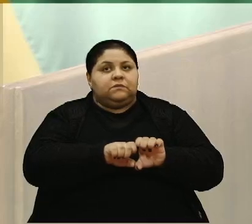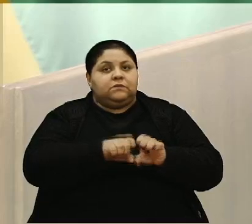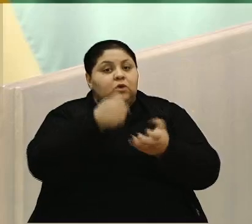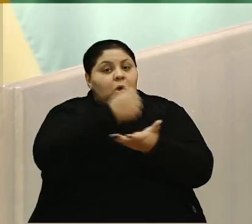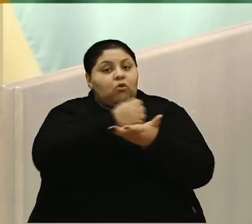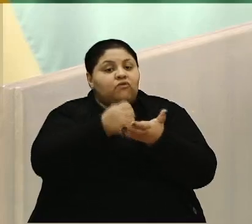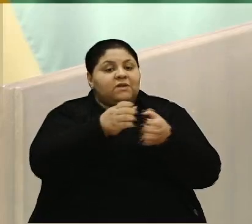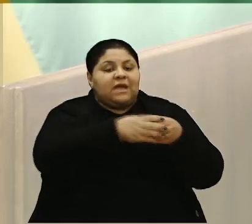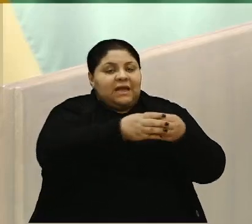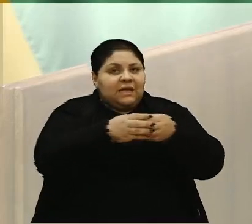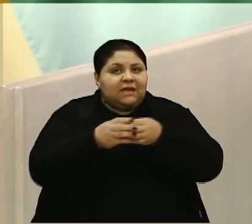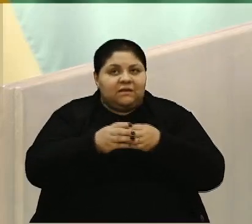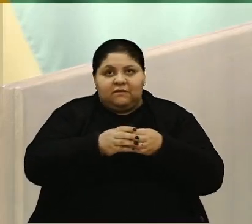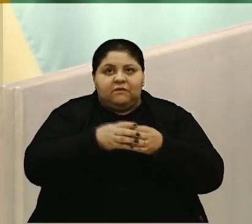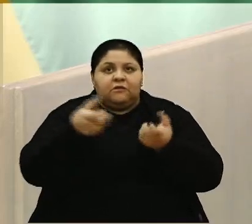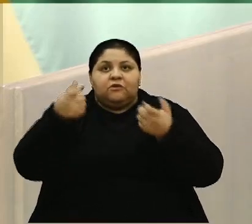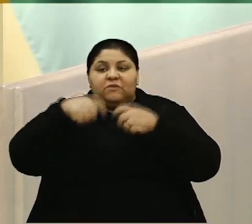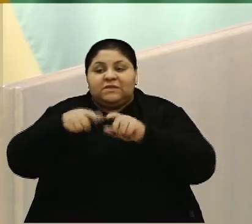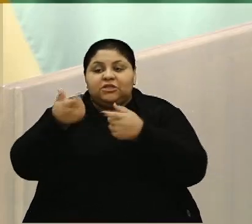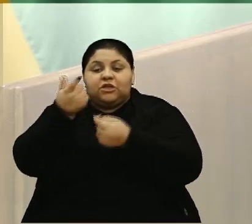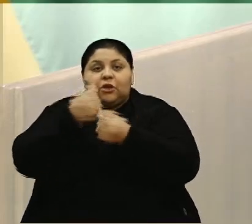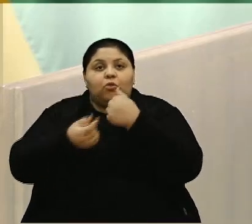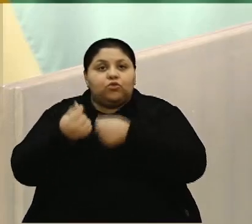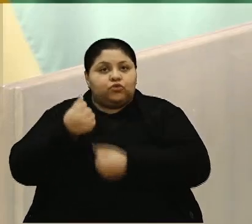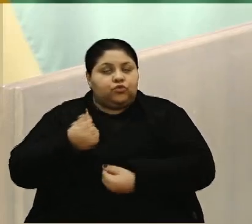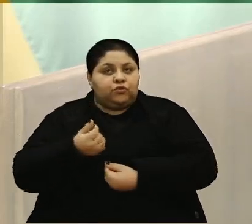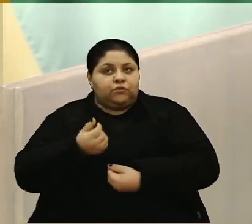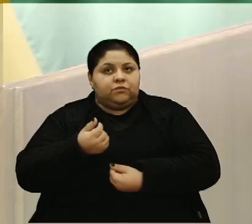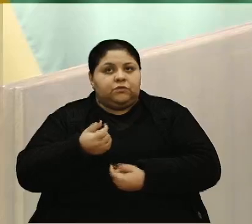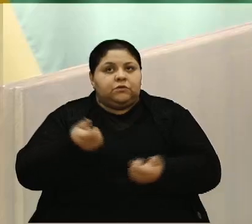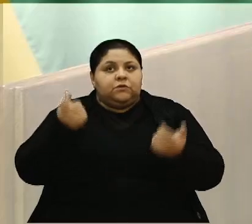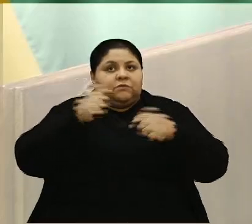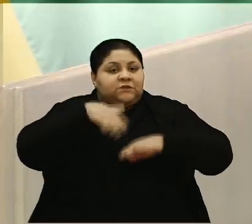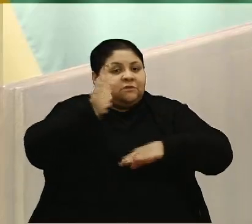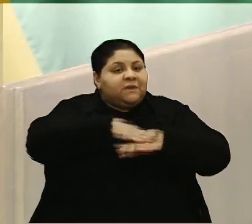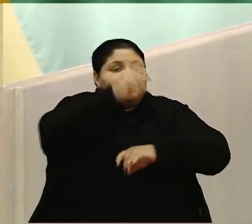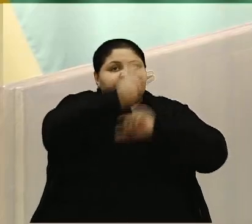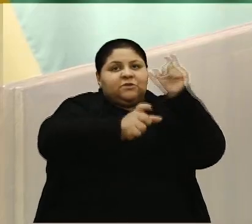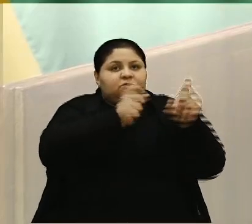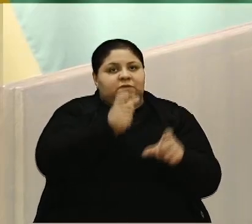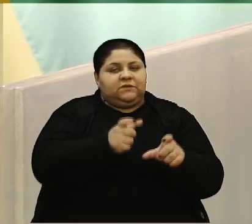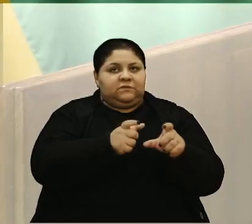equipes, precisa de recursos, precisa de mais gente.